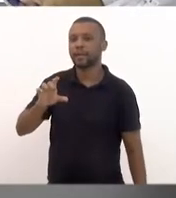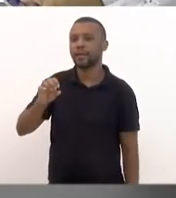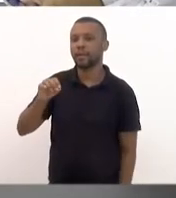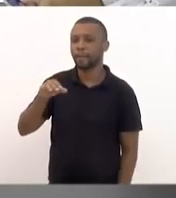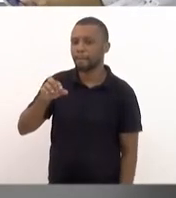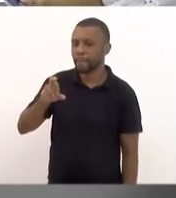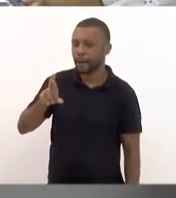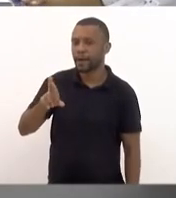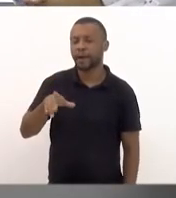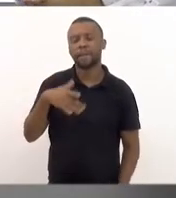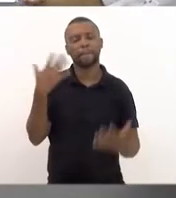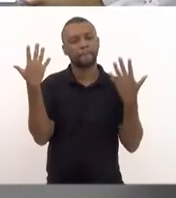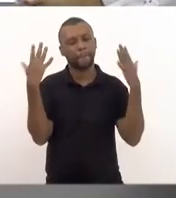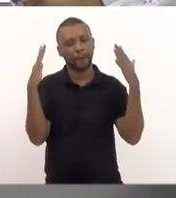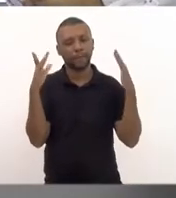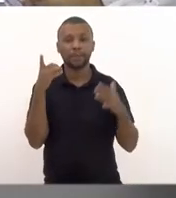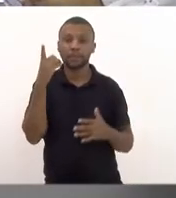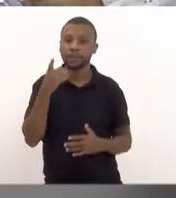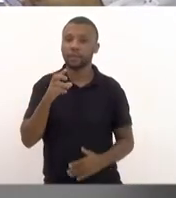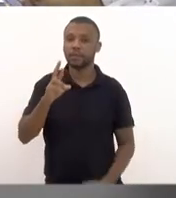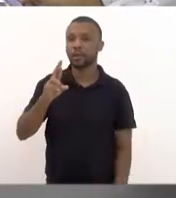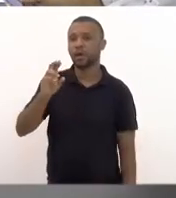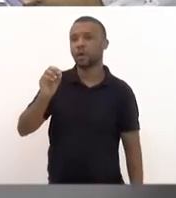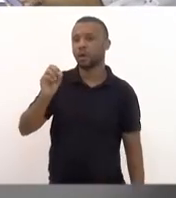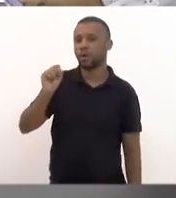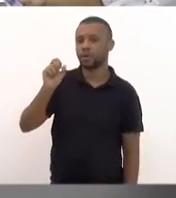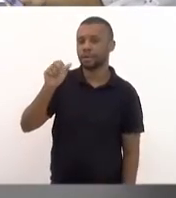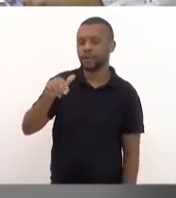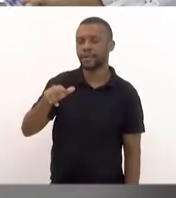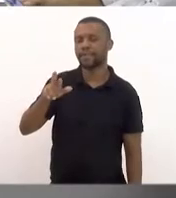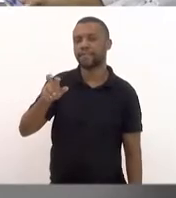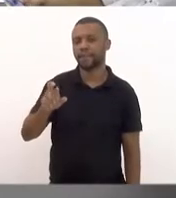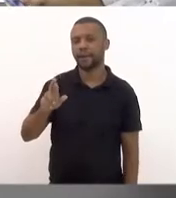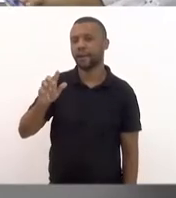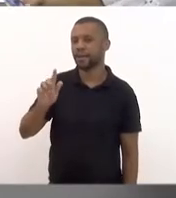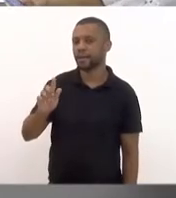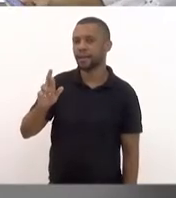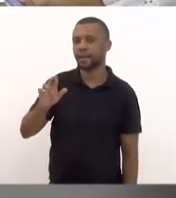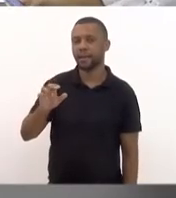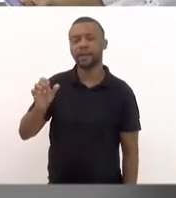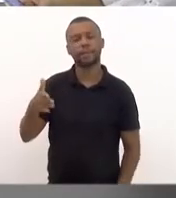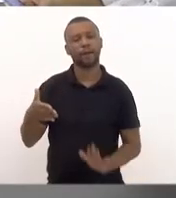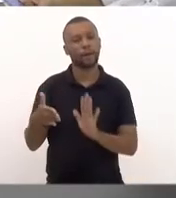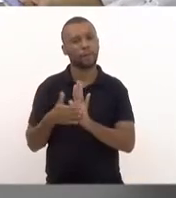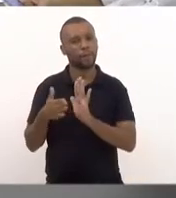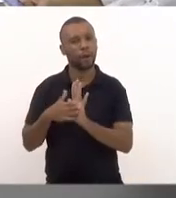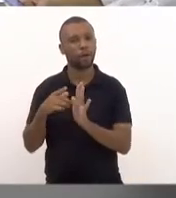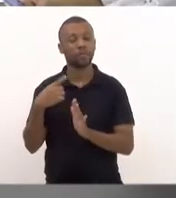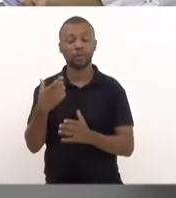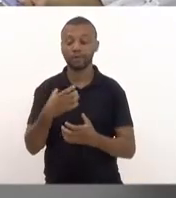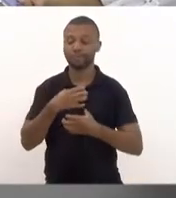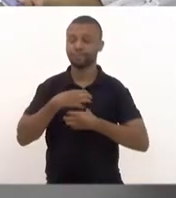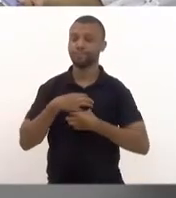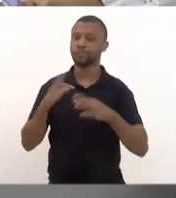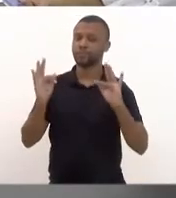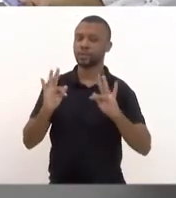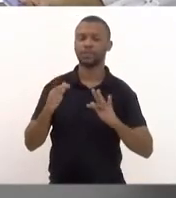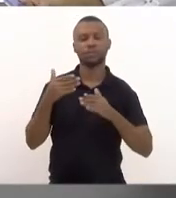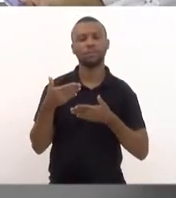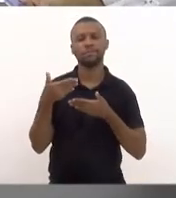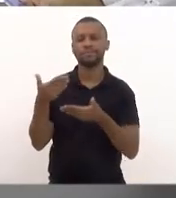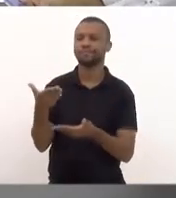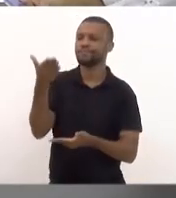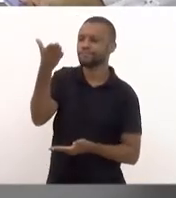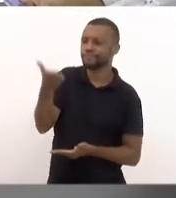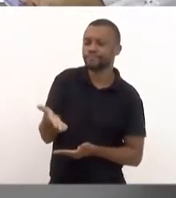proposta. E a gente fica com muita felicidade, deputado, que nós recebemos o convite de Vossa Senhoria,